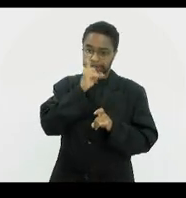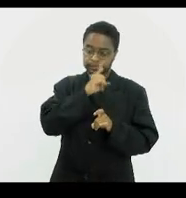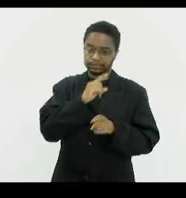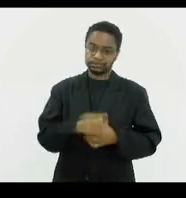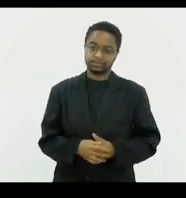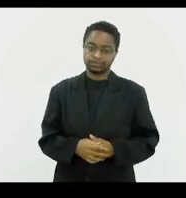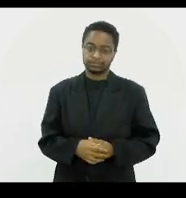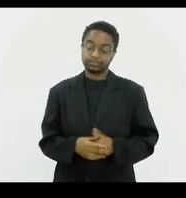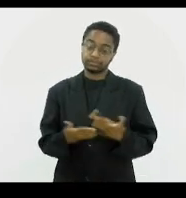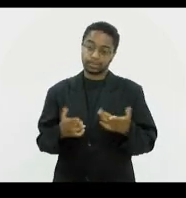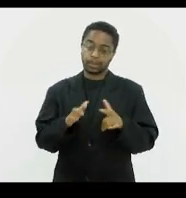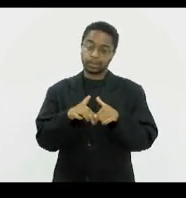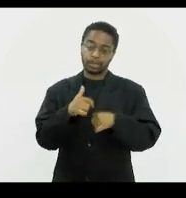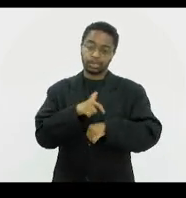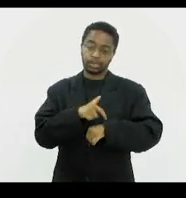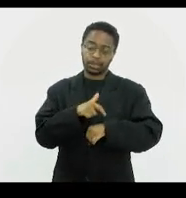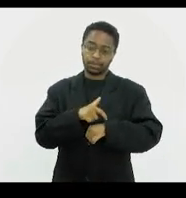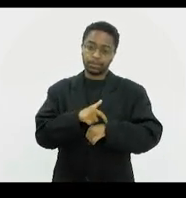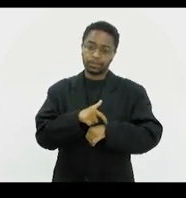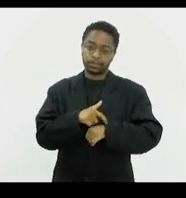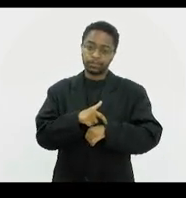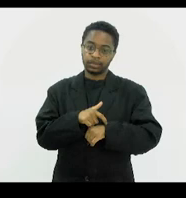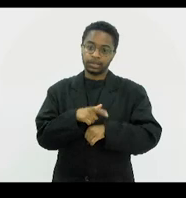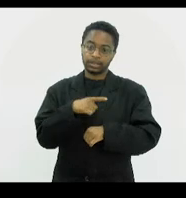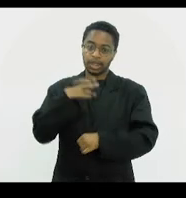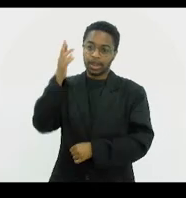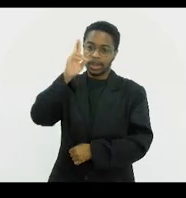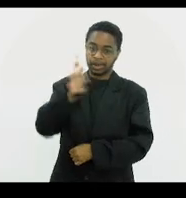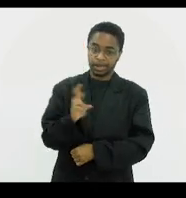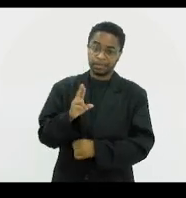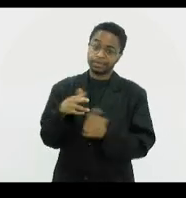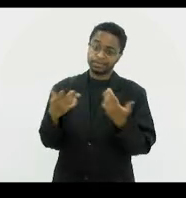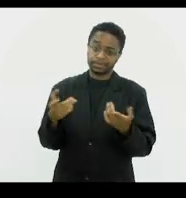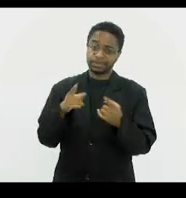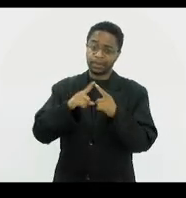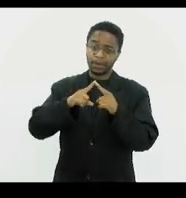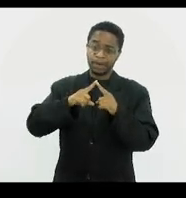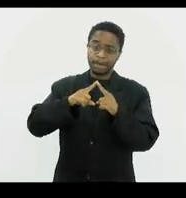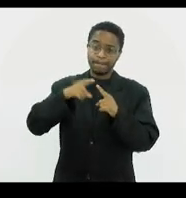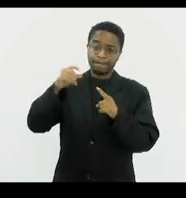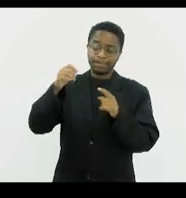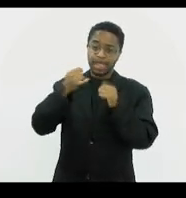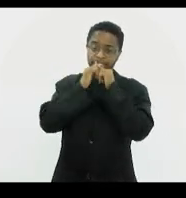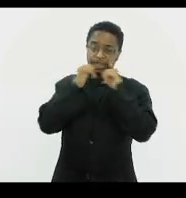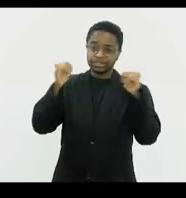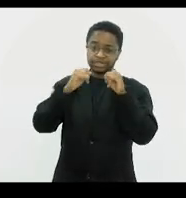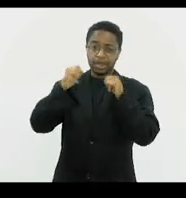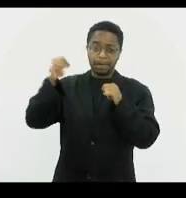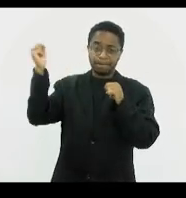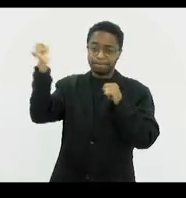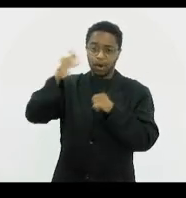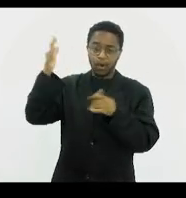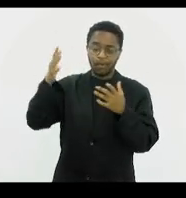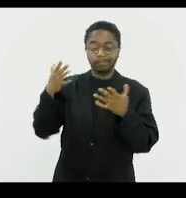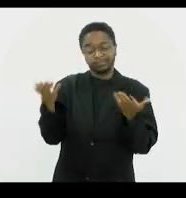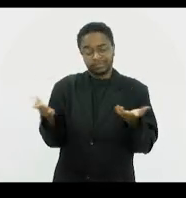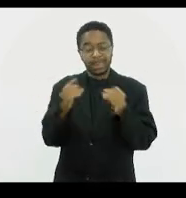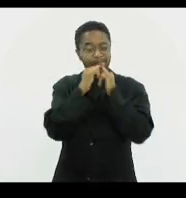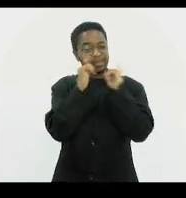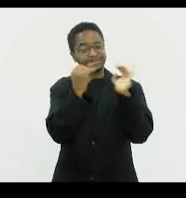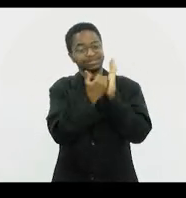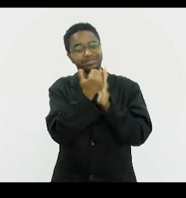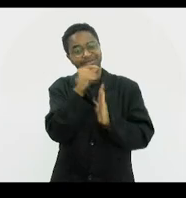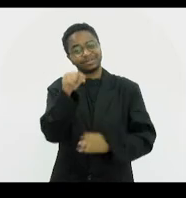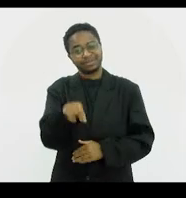ao tempo, deu um relâmpago e, de repente, deu um pico de energia. Não tem problema, é muita energia aqui, Sidney, de boa,